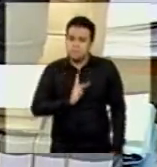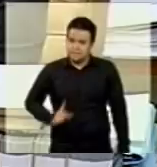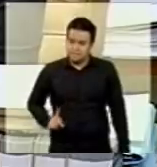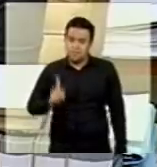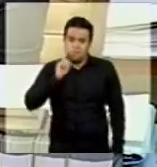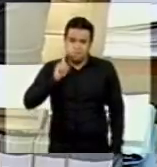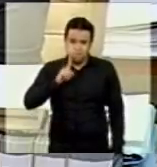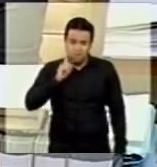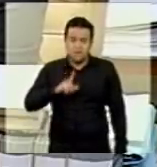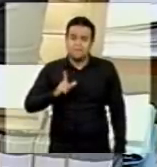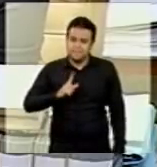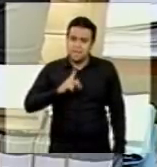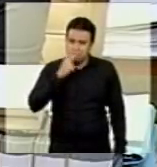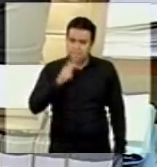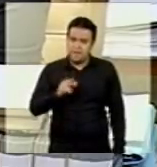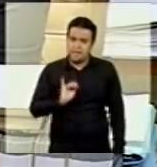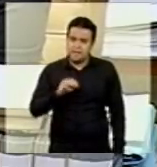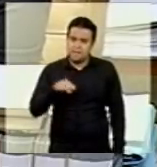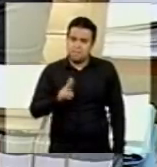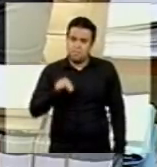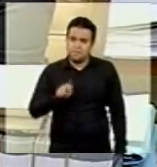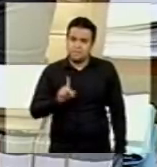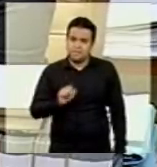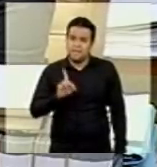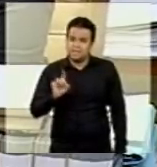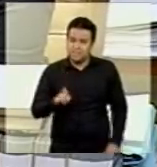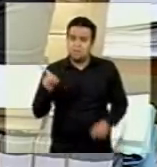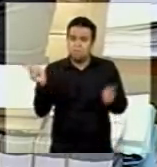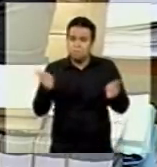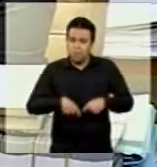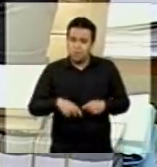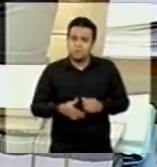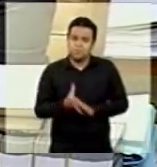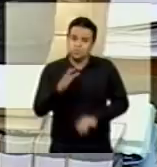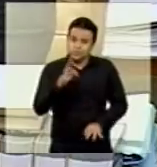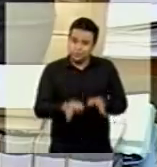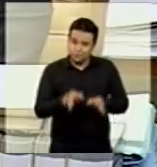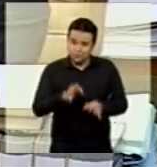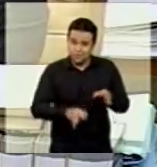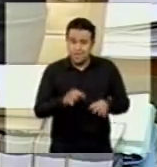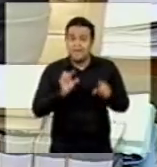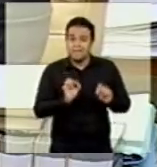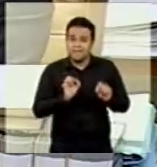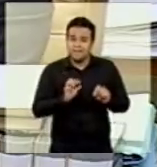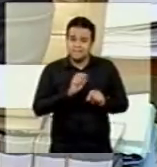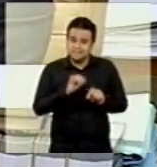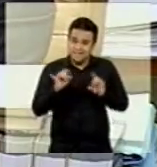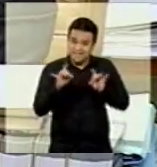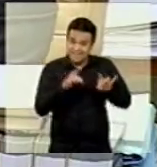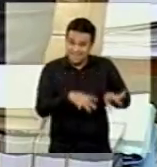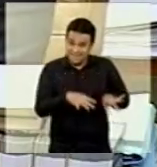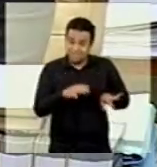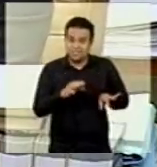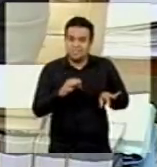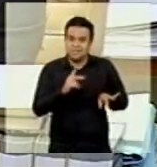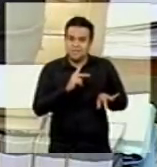eles, na verdade, têm uma imunidade processual e eles podem ser julgados quando eles deixam o cargo,